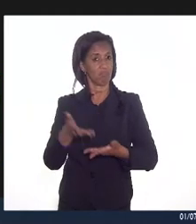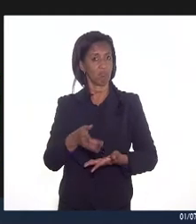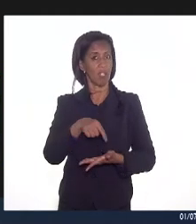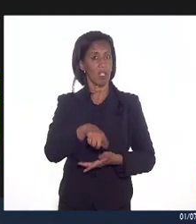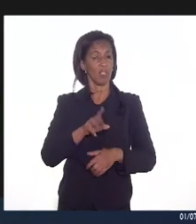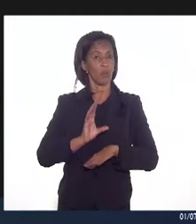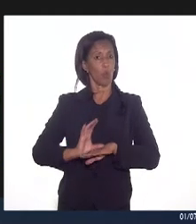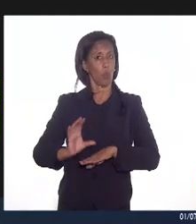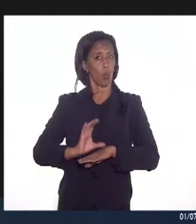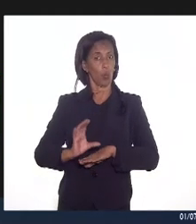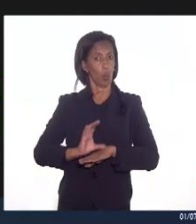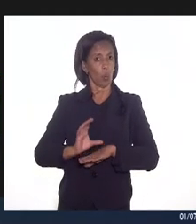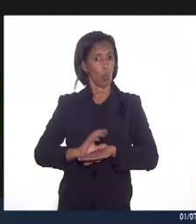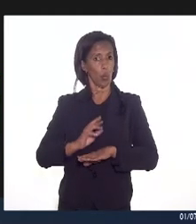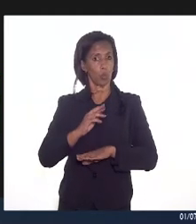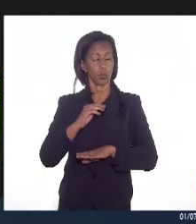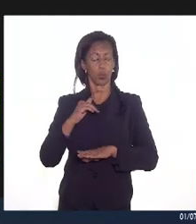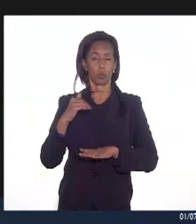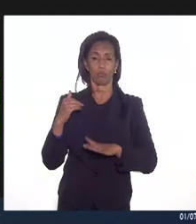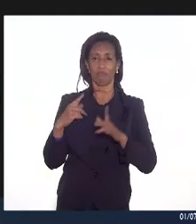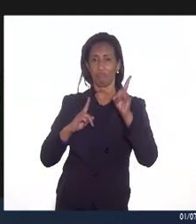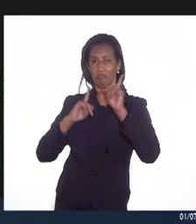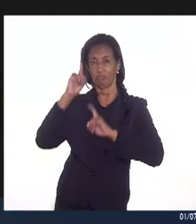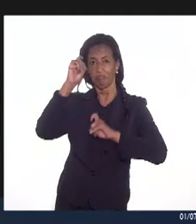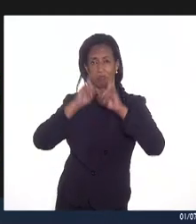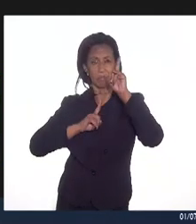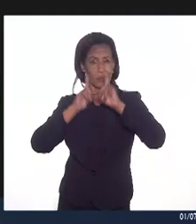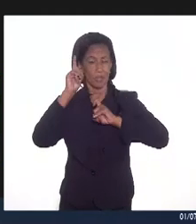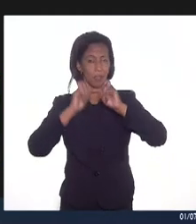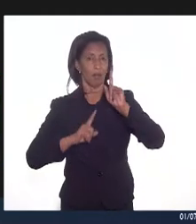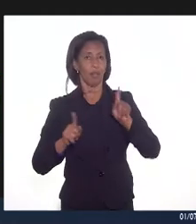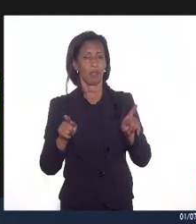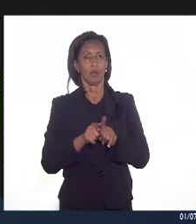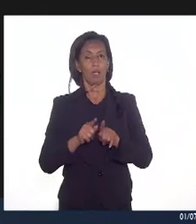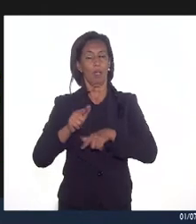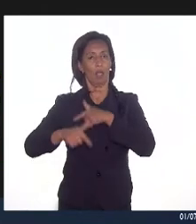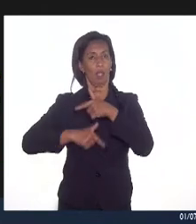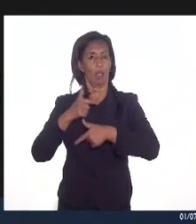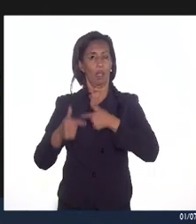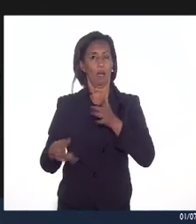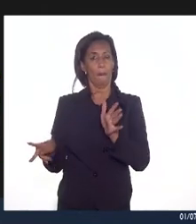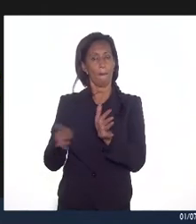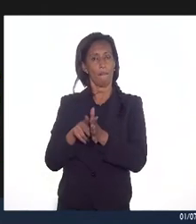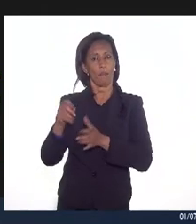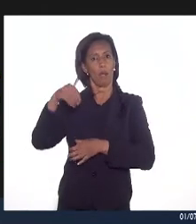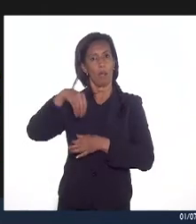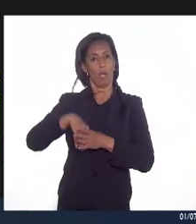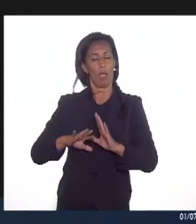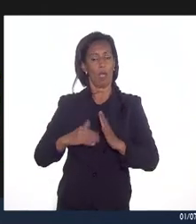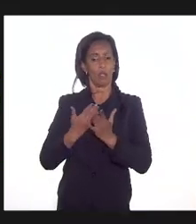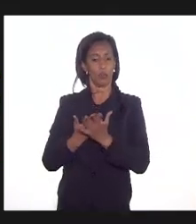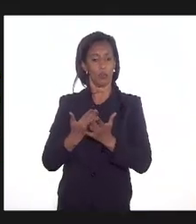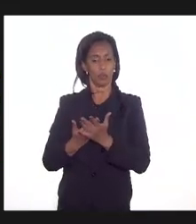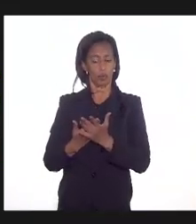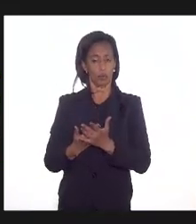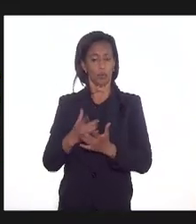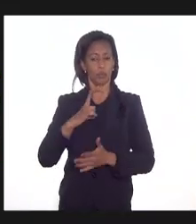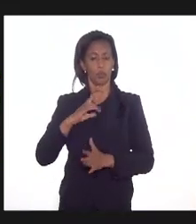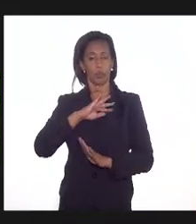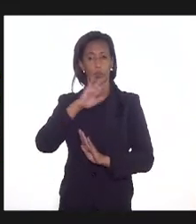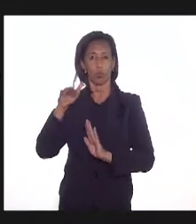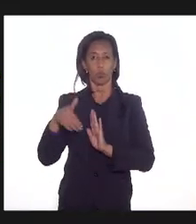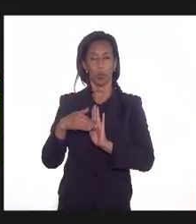fazem um curso de extensão deles, né? Eles trabalham aqui dentro da própria escola. Nós temos toda